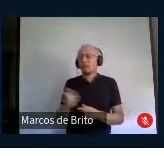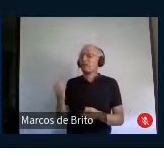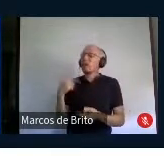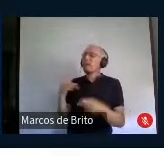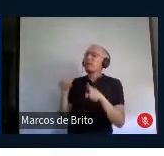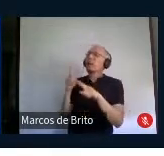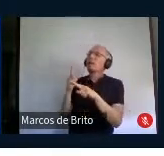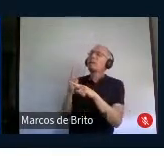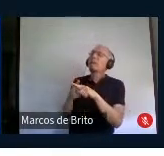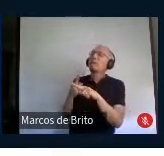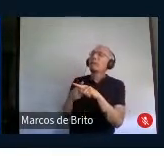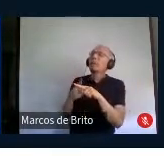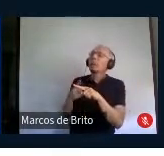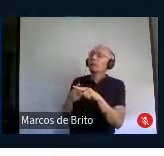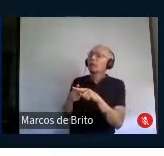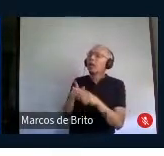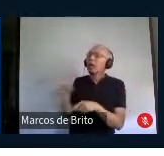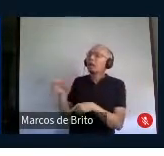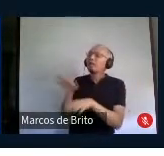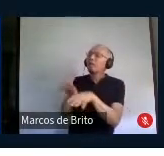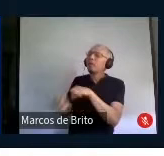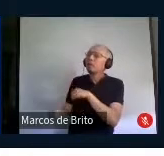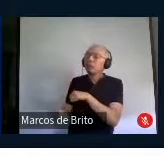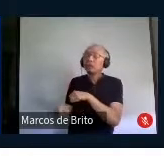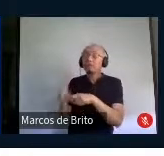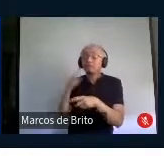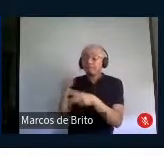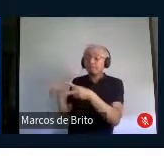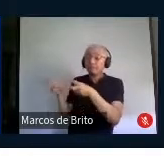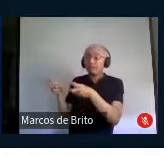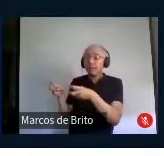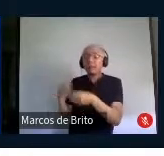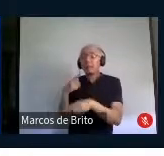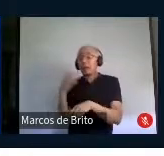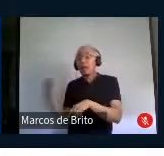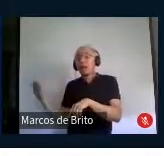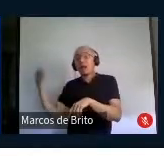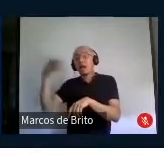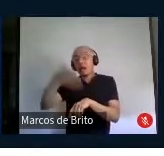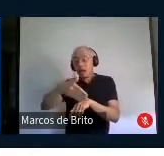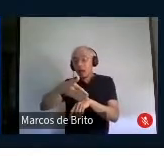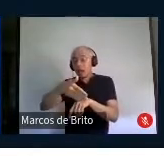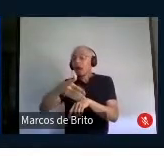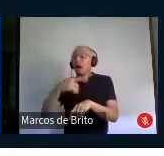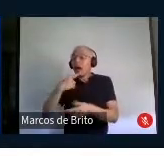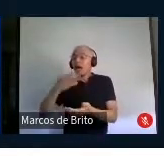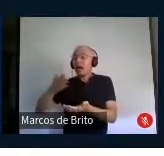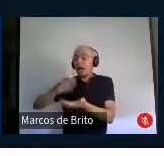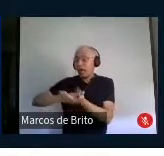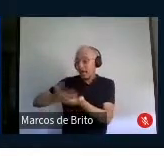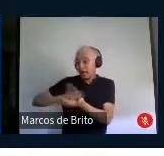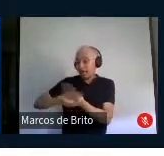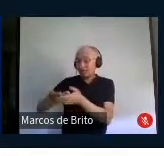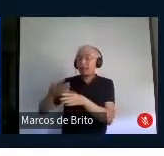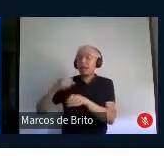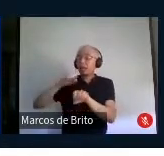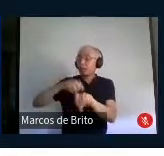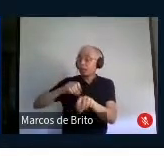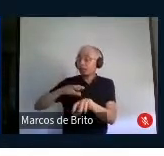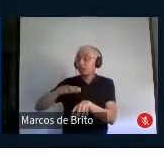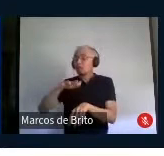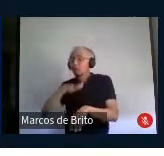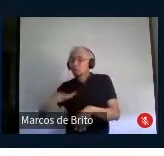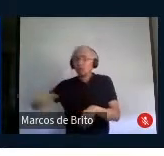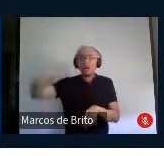dessa formação, a gente verifica aqui, ó, para atuar como intérpretes educacionais, para atuarem nos diversos espaços